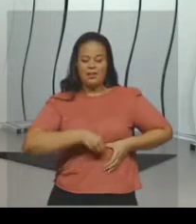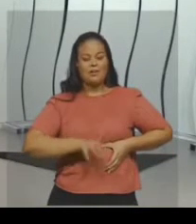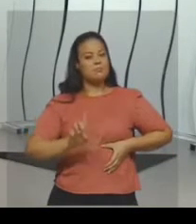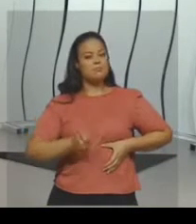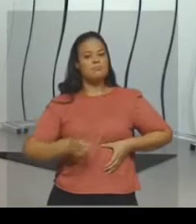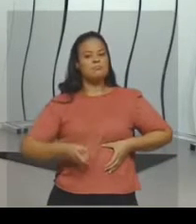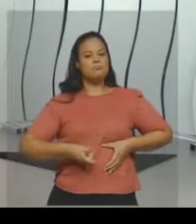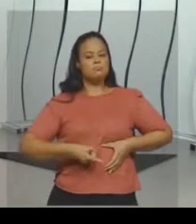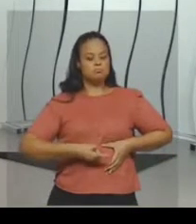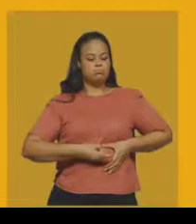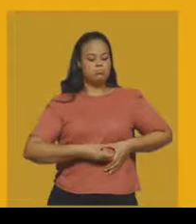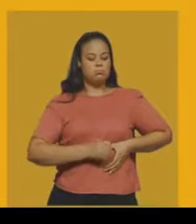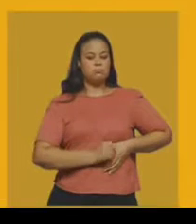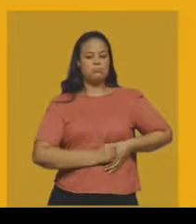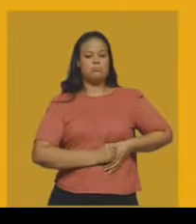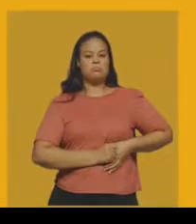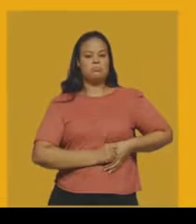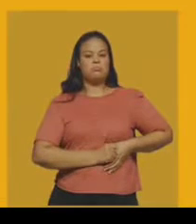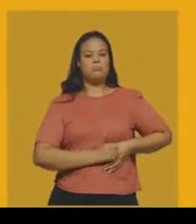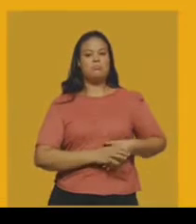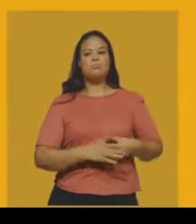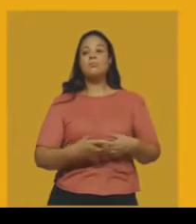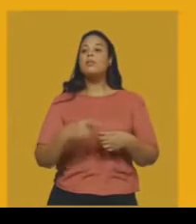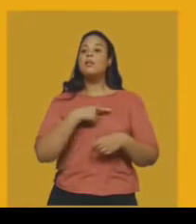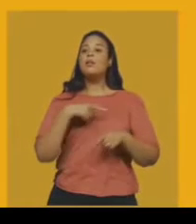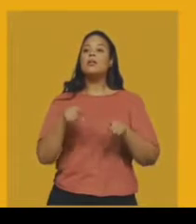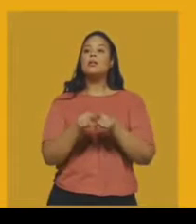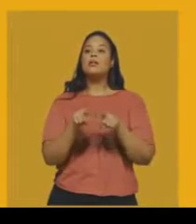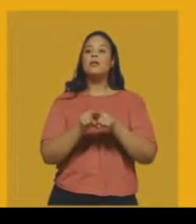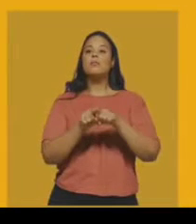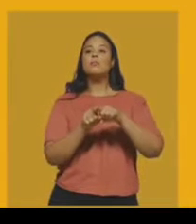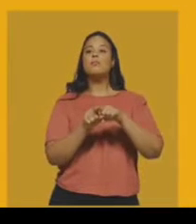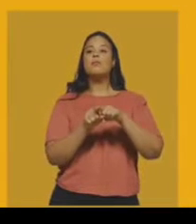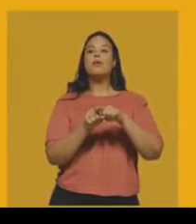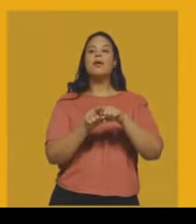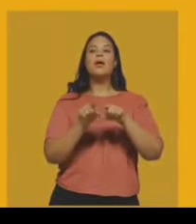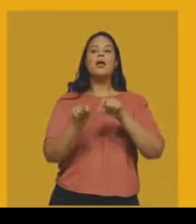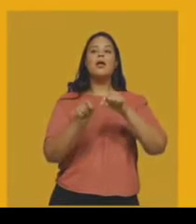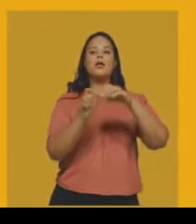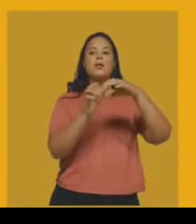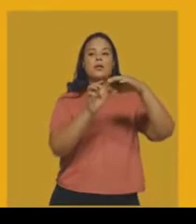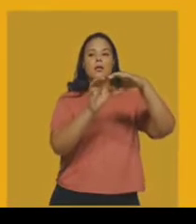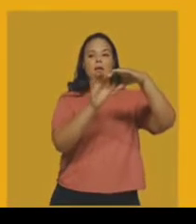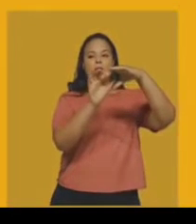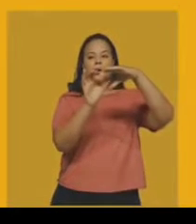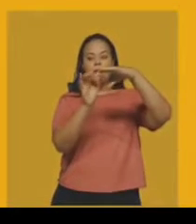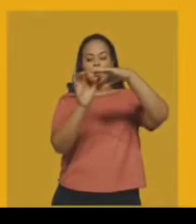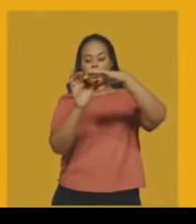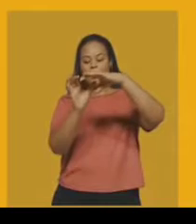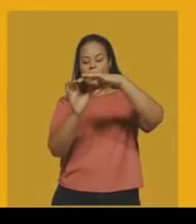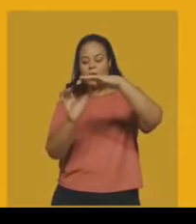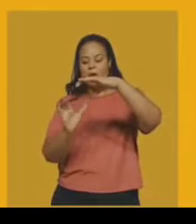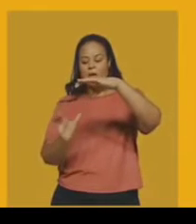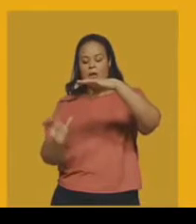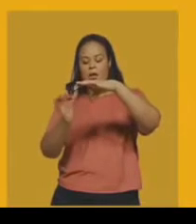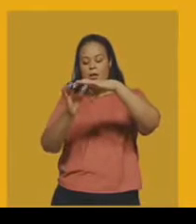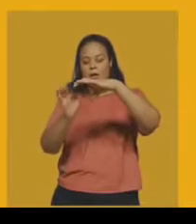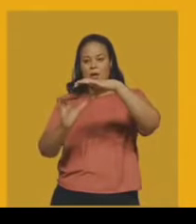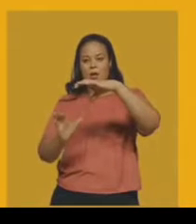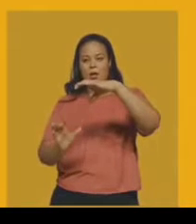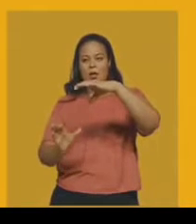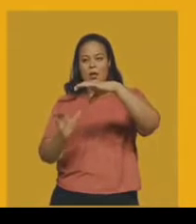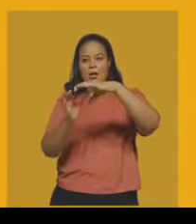Bom, nós temos a parede celular, que aqui tem camada externa e interna, mas eu vou só pintar aqui,